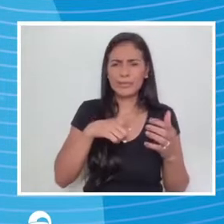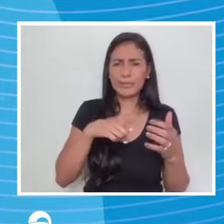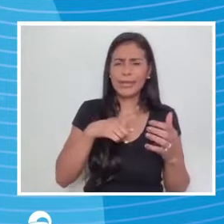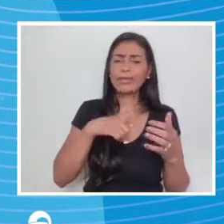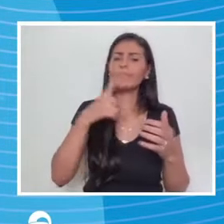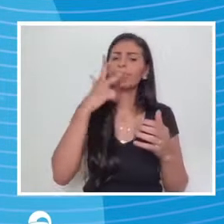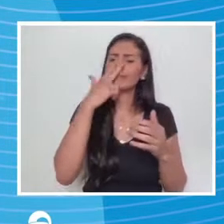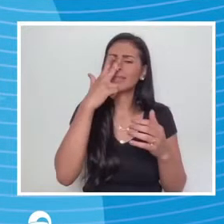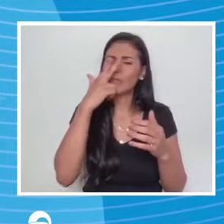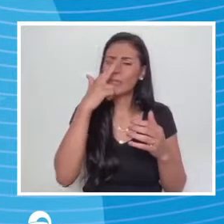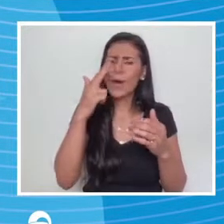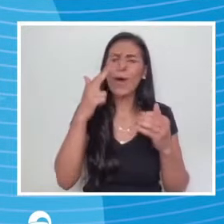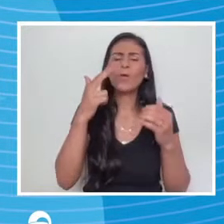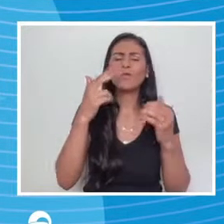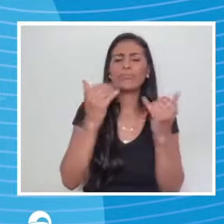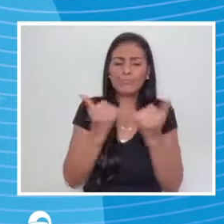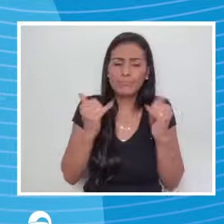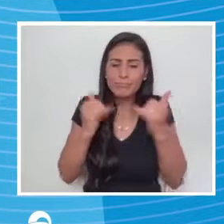nervosos,